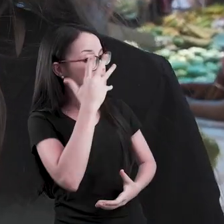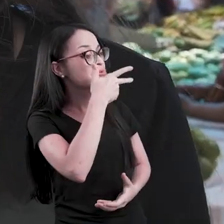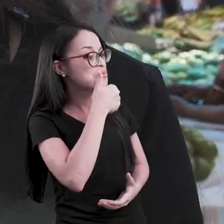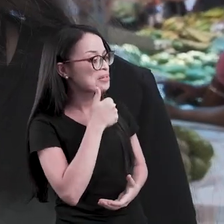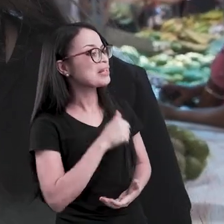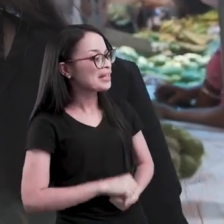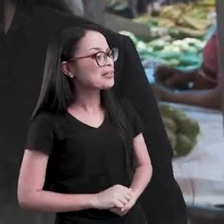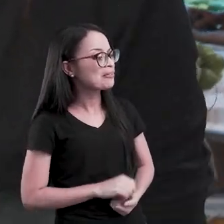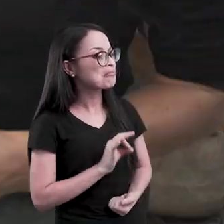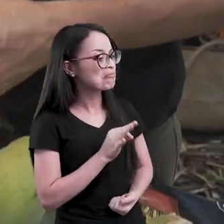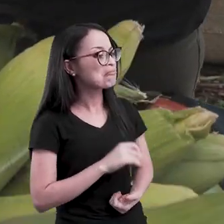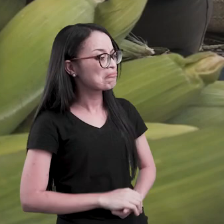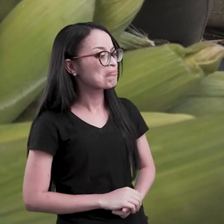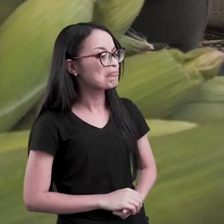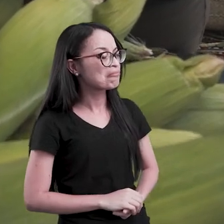Tá bonito o milho, hein?